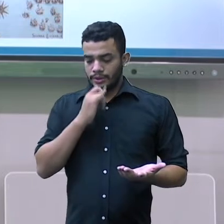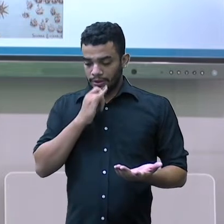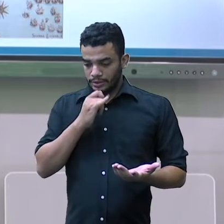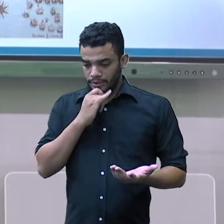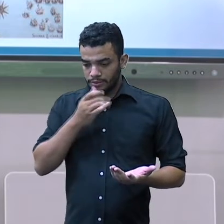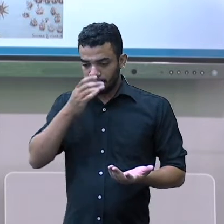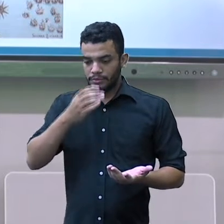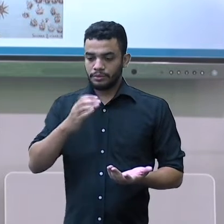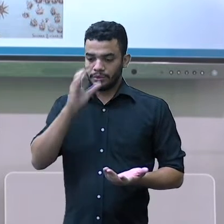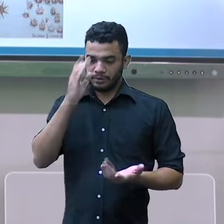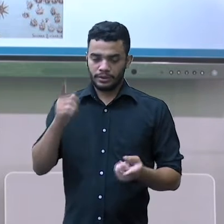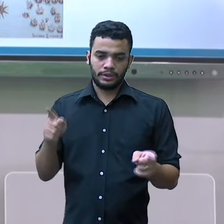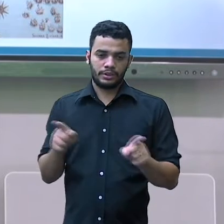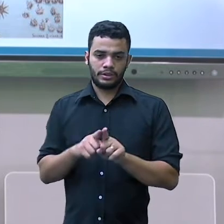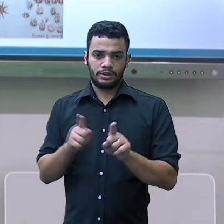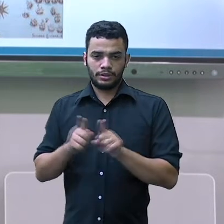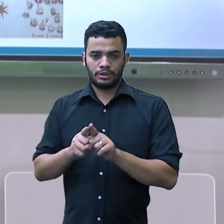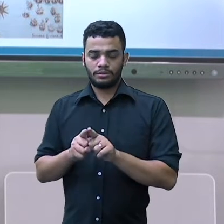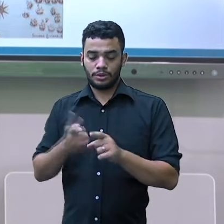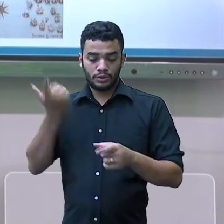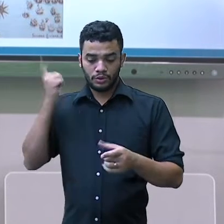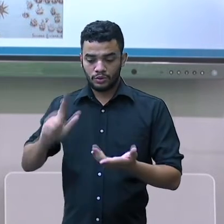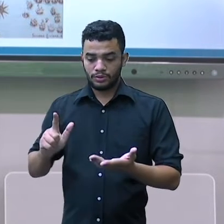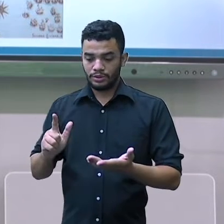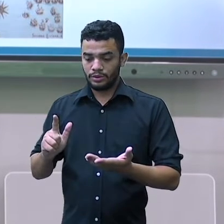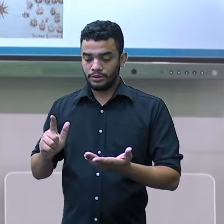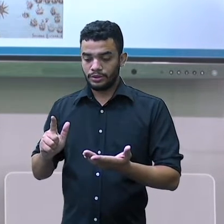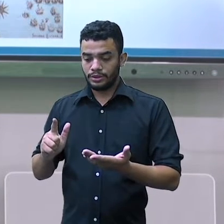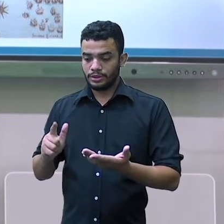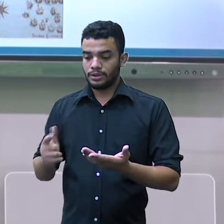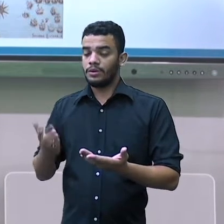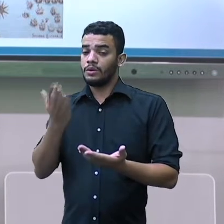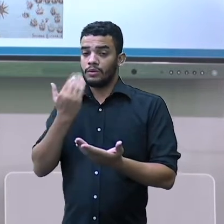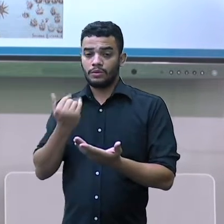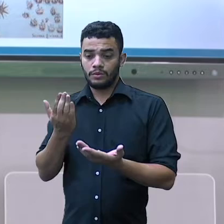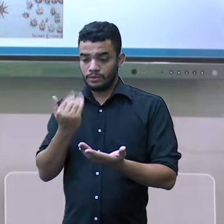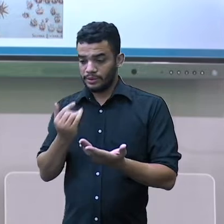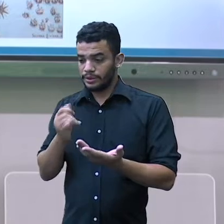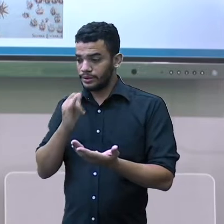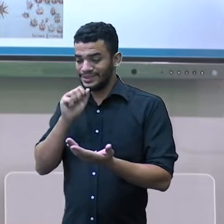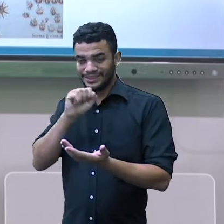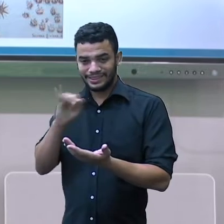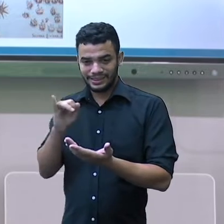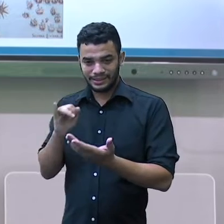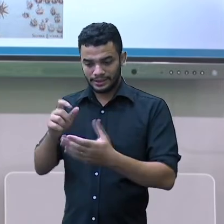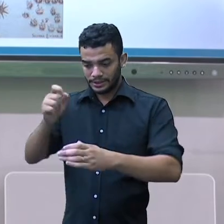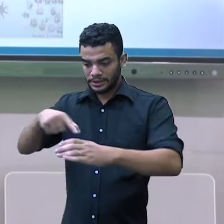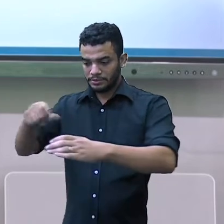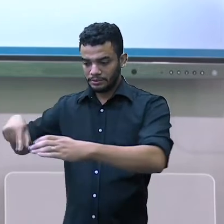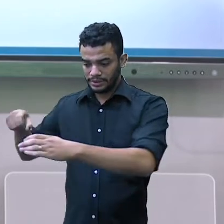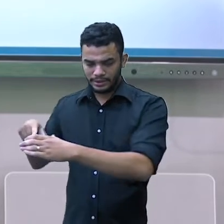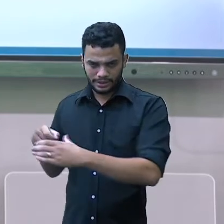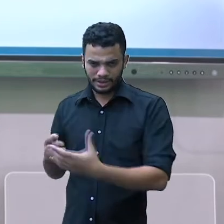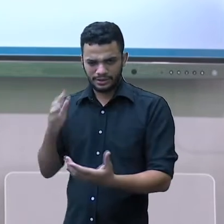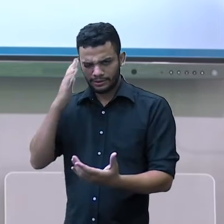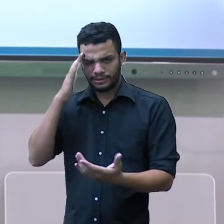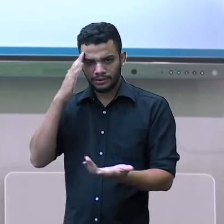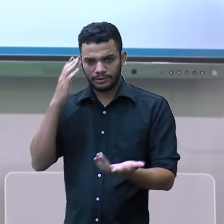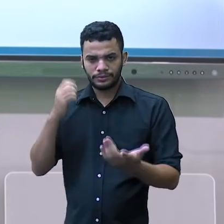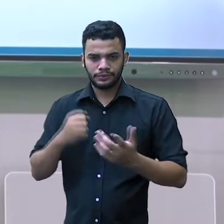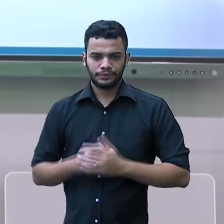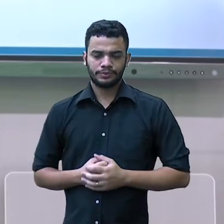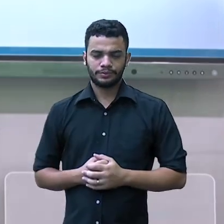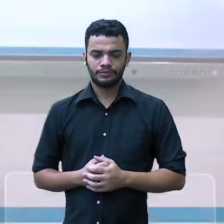sustento para essa população. Então, a maioria dos povoados se iniciam perto de algum rio.